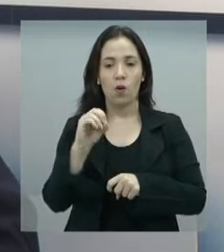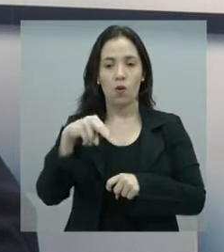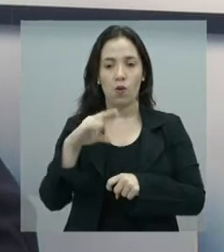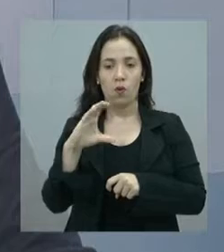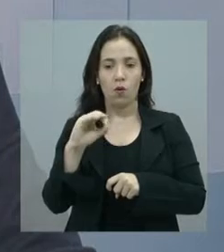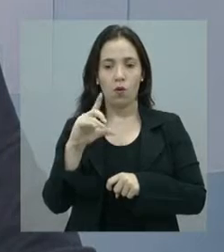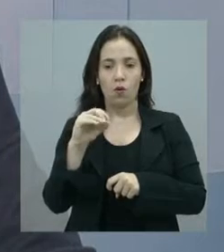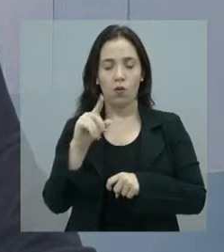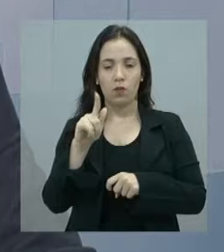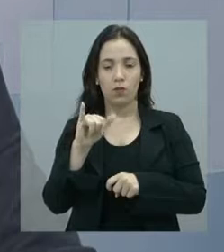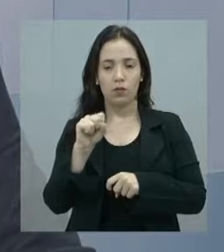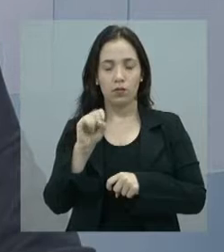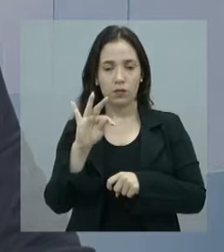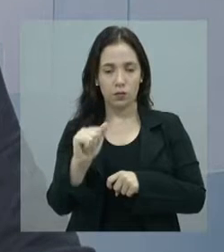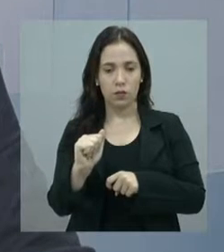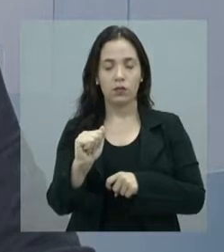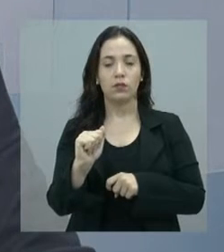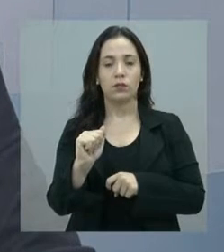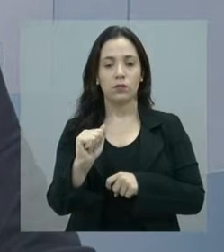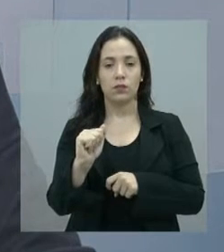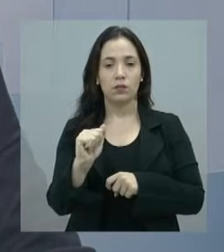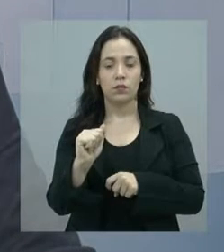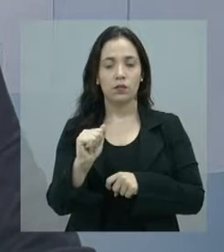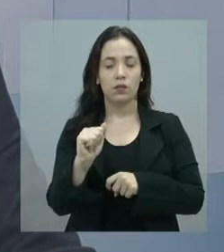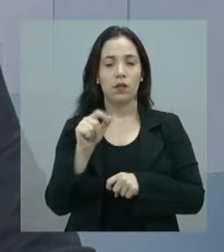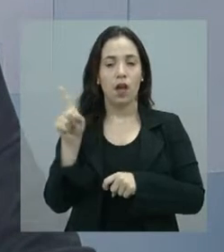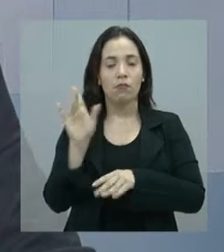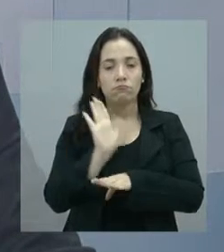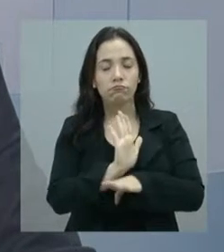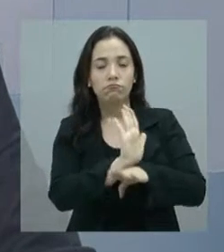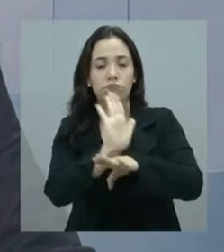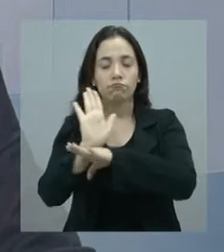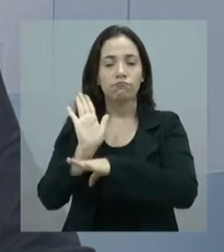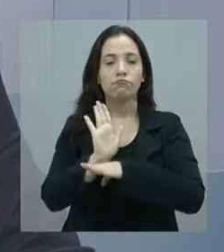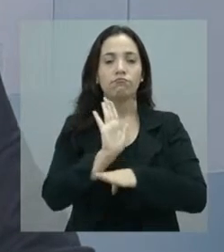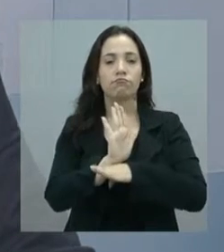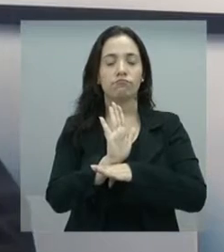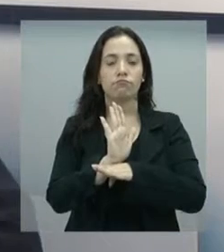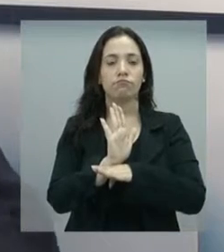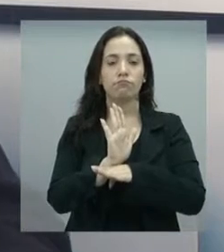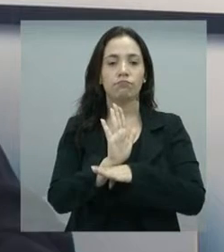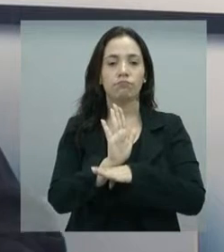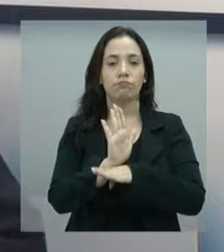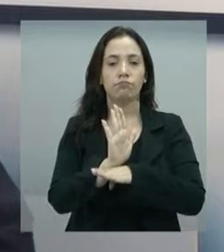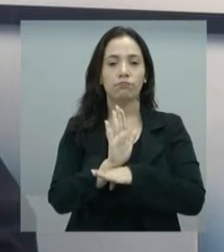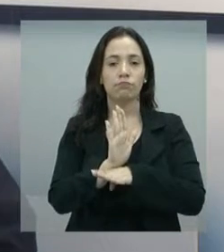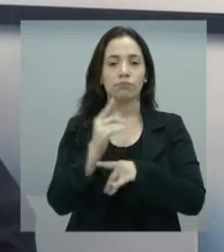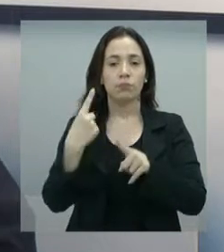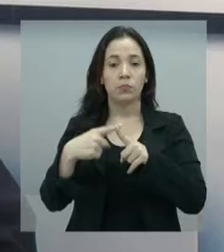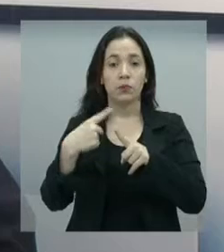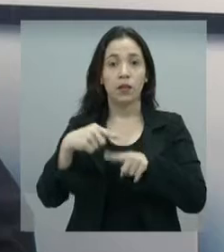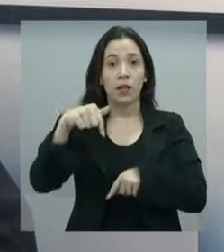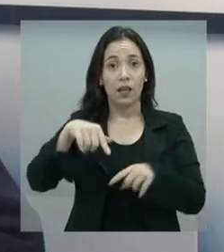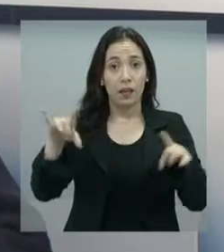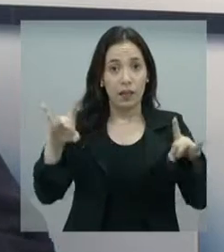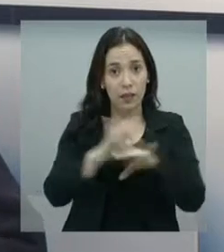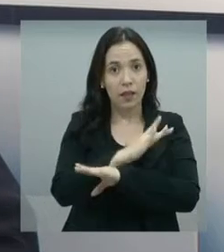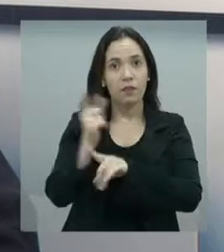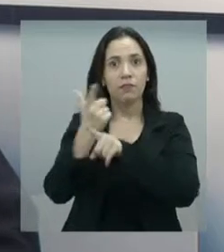trabalha diuturnamente como médico. Nesse momento a gente está gravando aqui, a gente está apressado que ele vai sair daqui para uma cirurgia. Isso